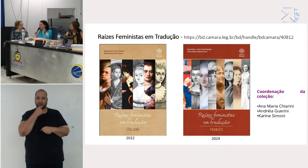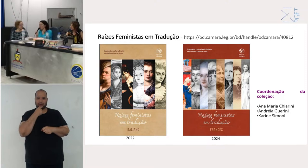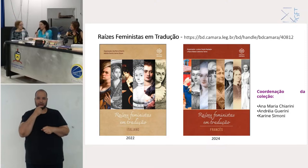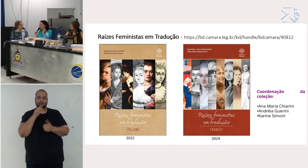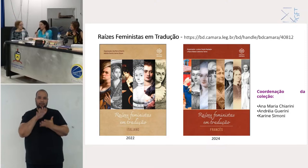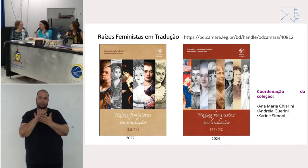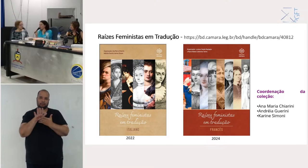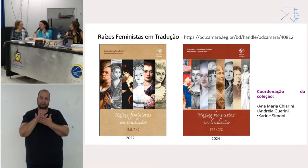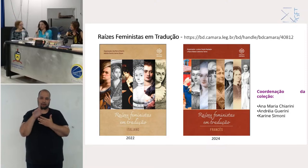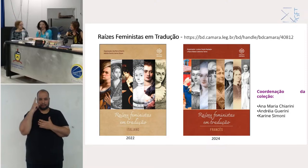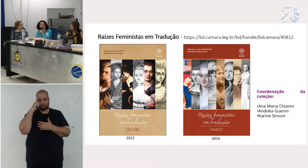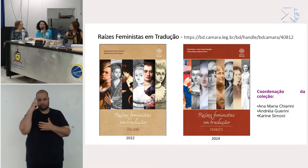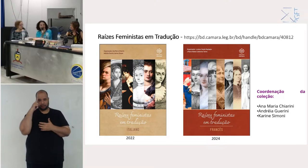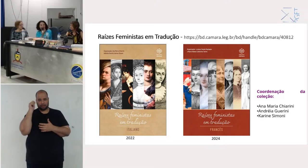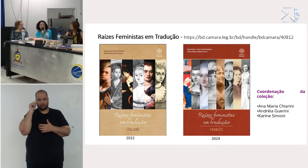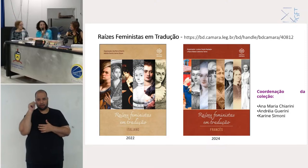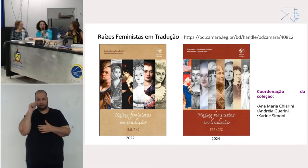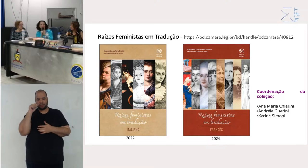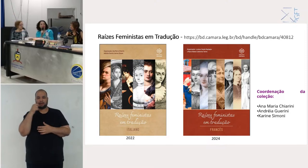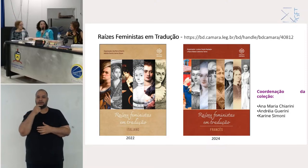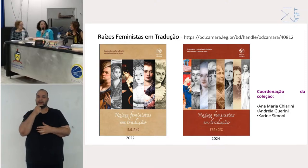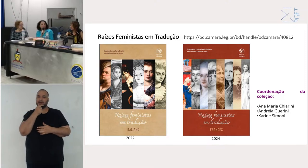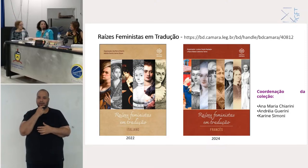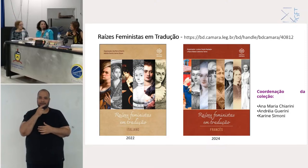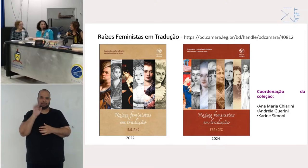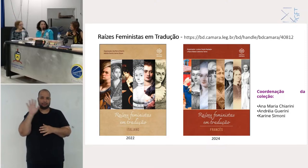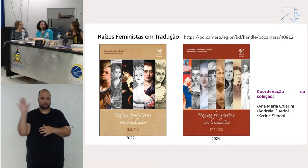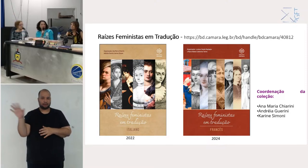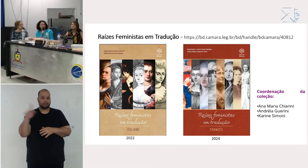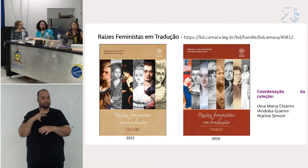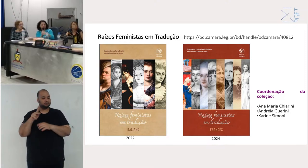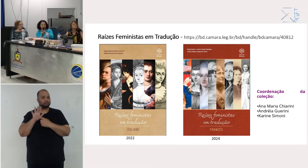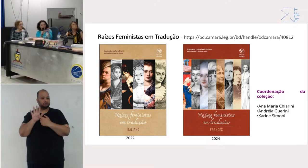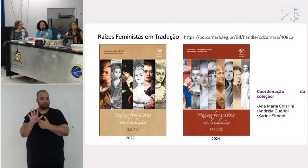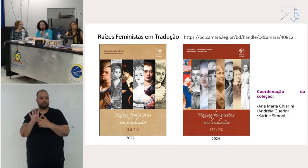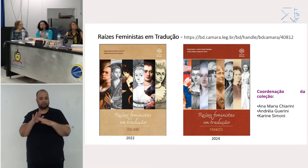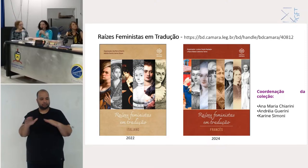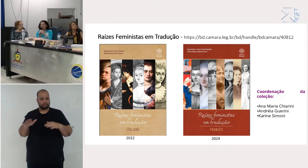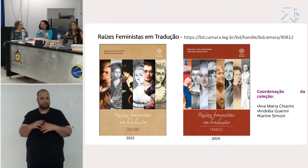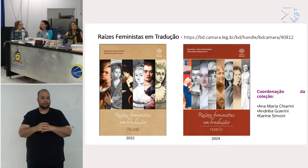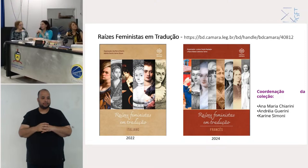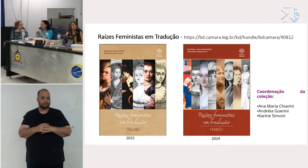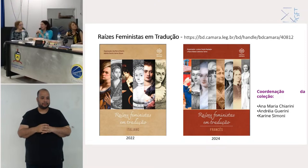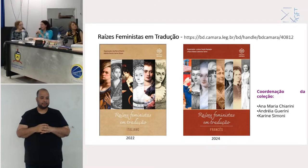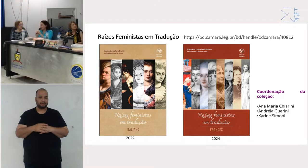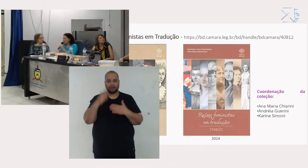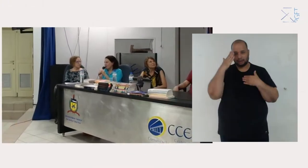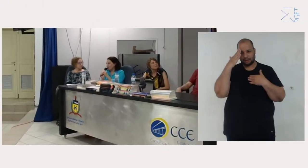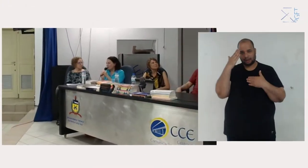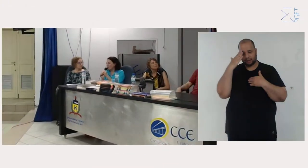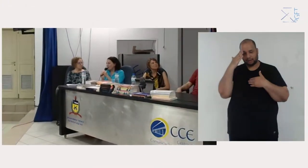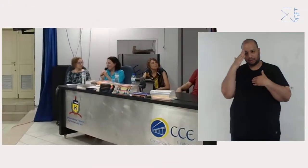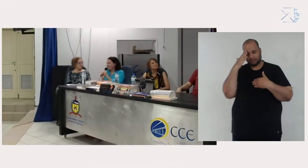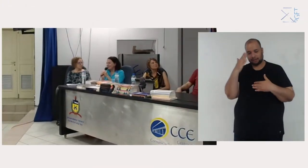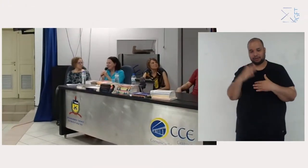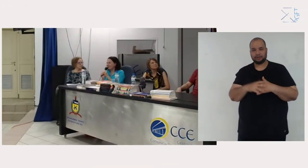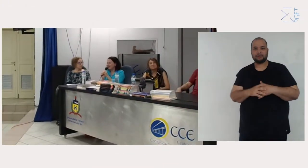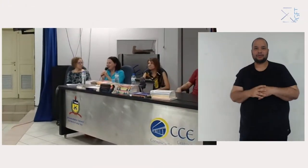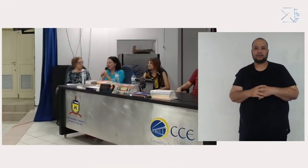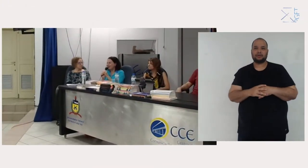para conhecer o pensamento das inglesas. Né? Acho que é isso, fechou? Então, agradeço mais uma